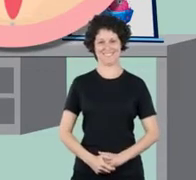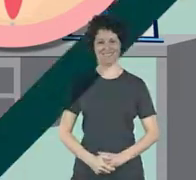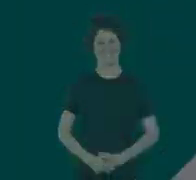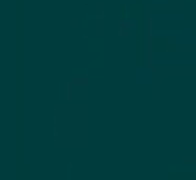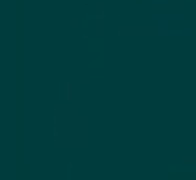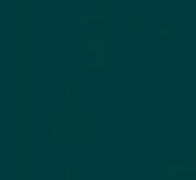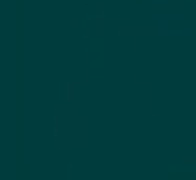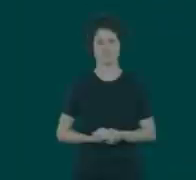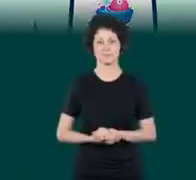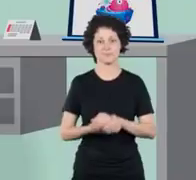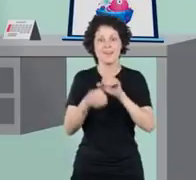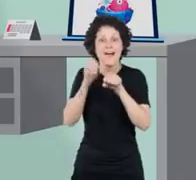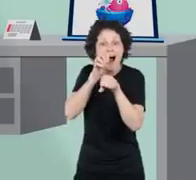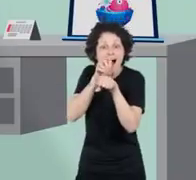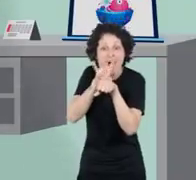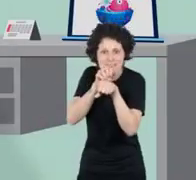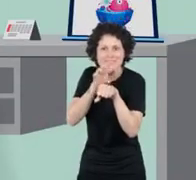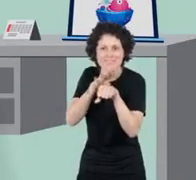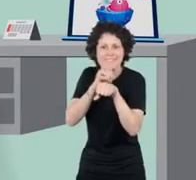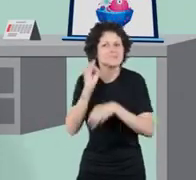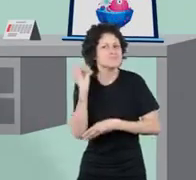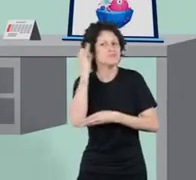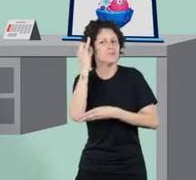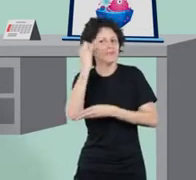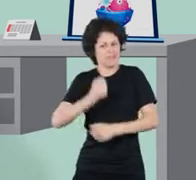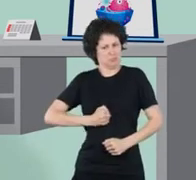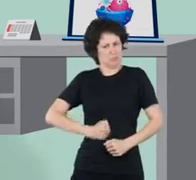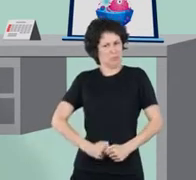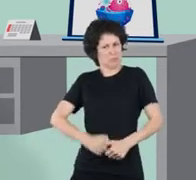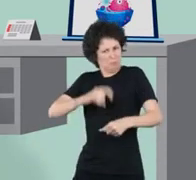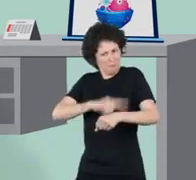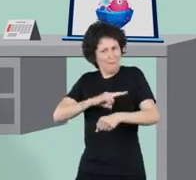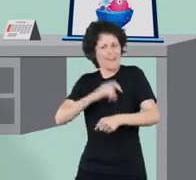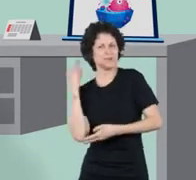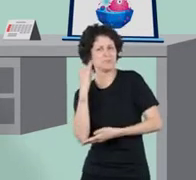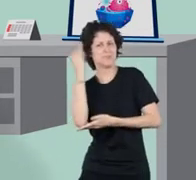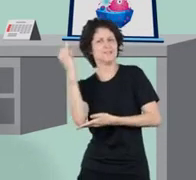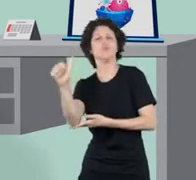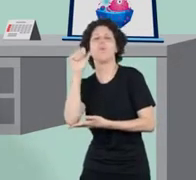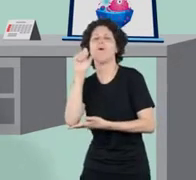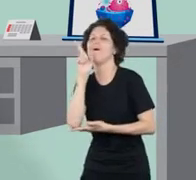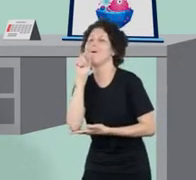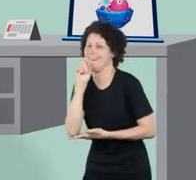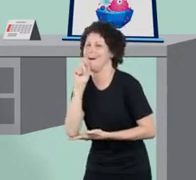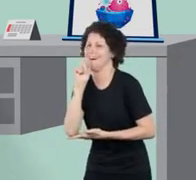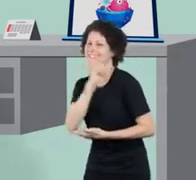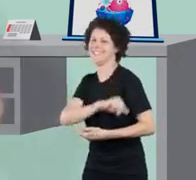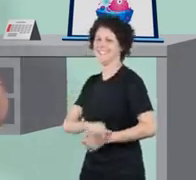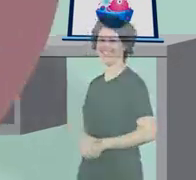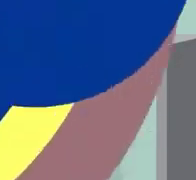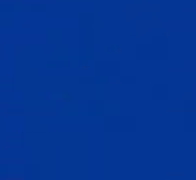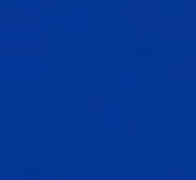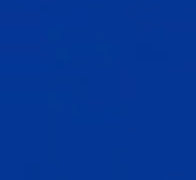sair. Então, eu vou te dar uma dica. Quando você tiver dificuldade de ir ao banheiro, beba bastante água.